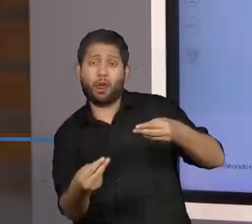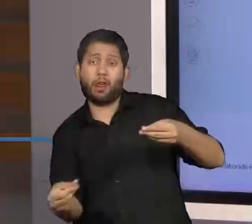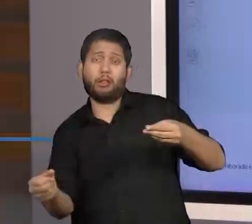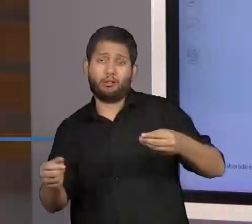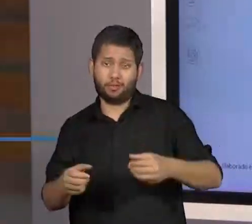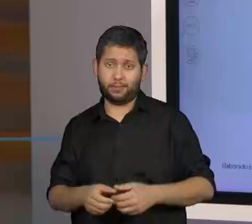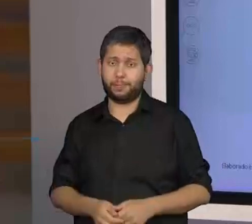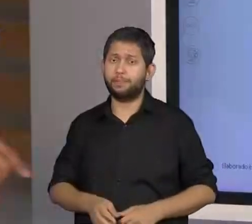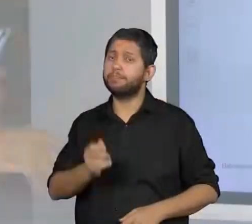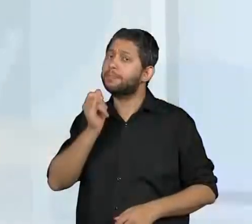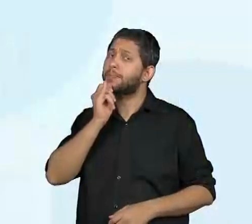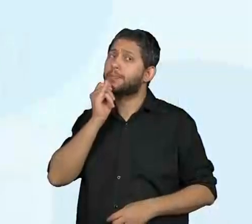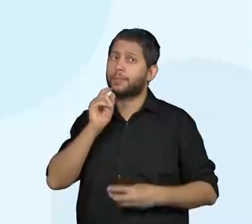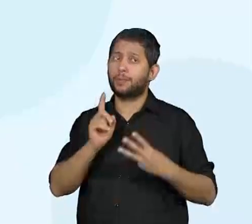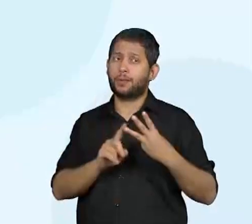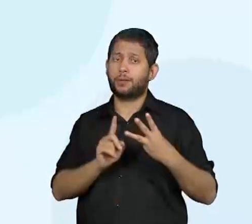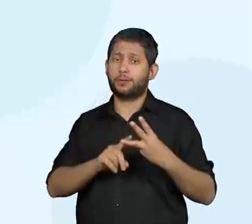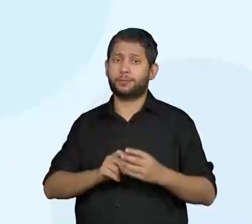Vamos ver mais um exemplo aqui.